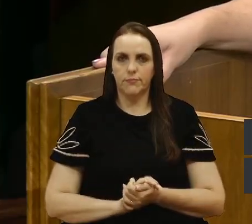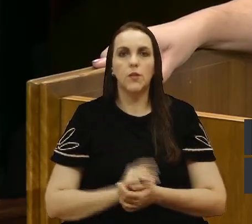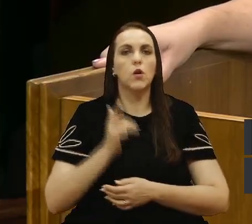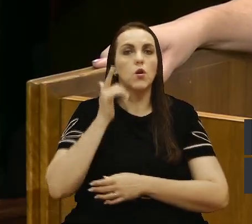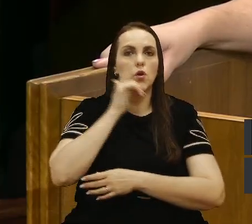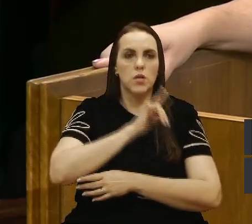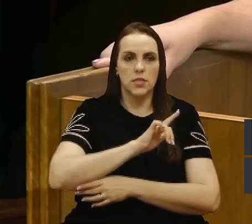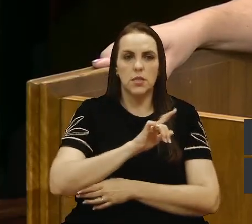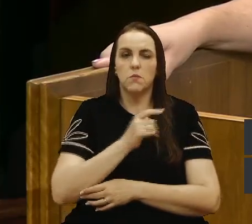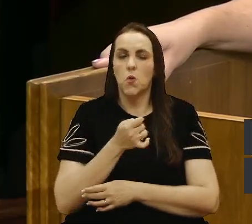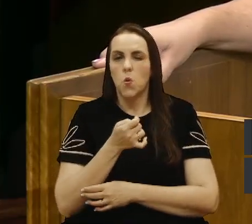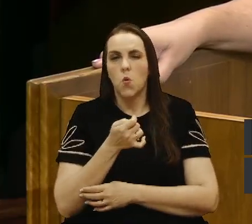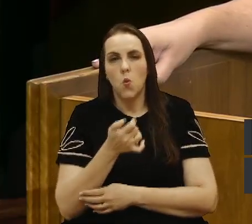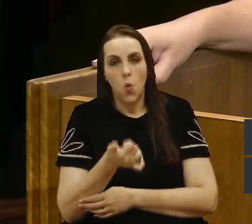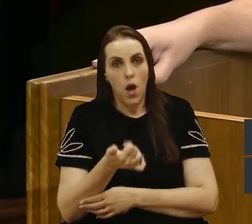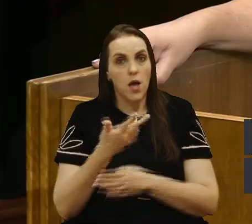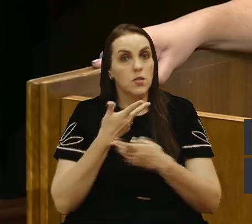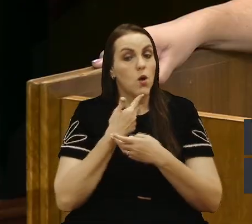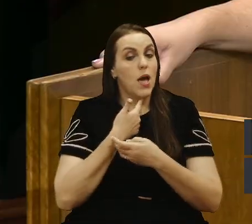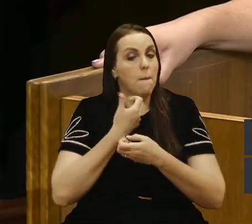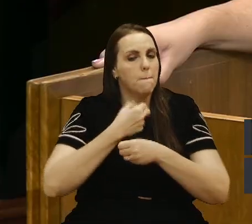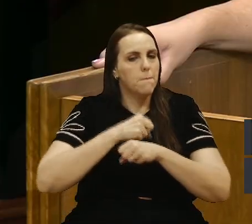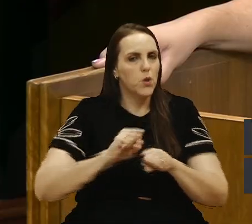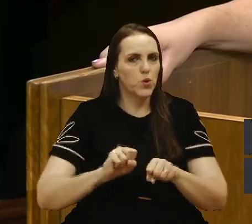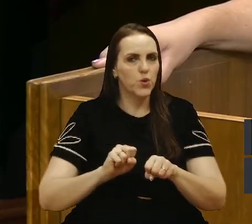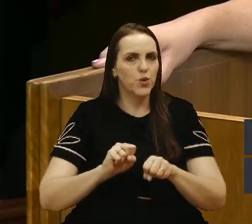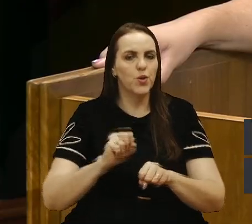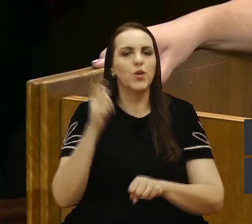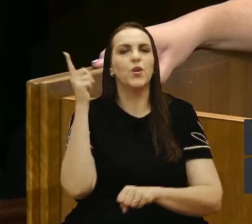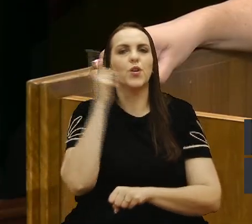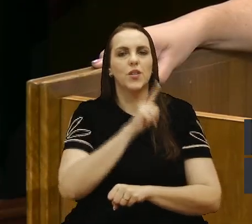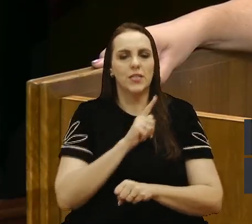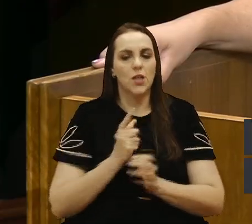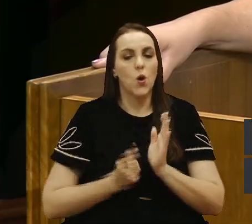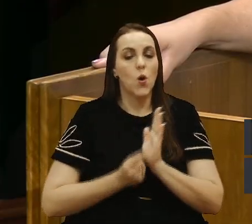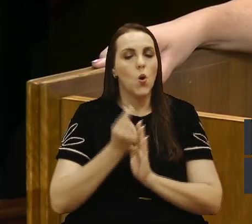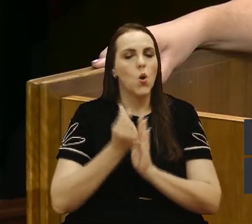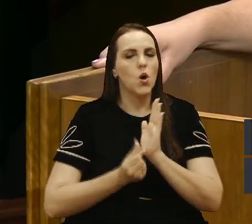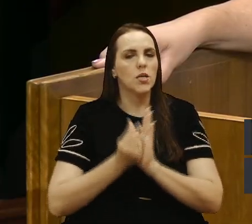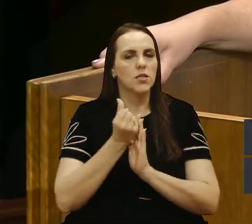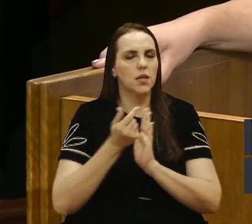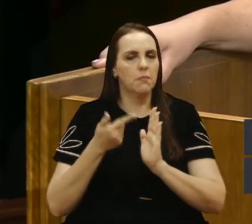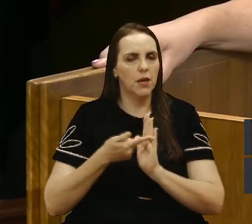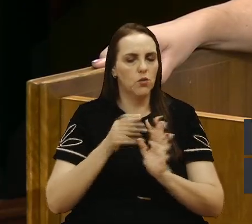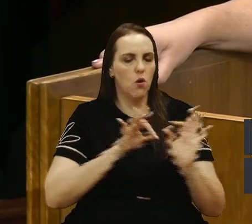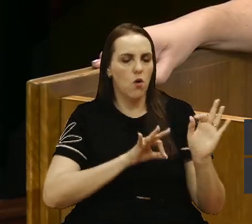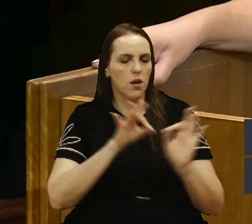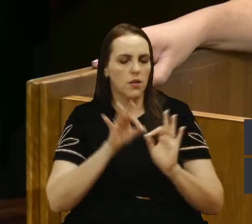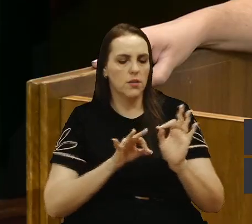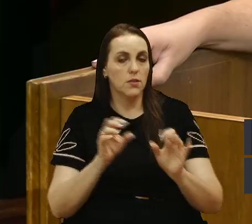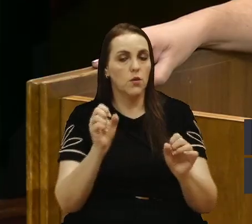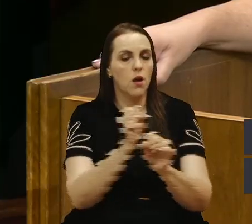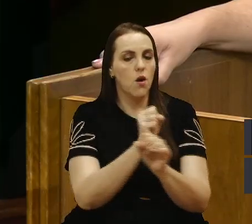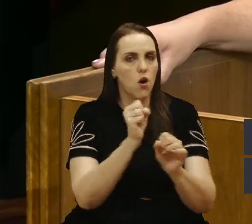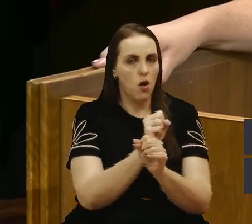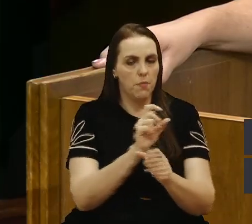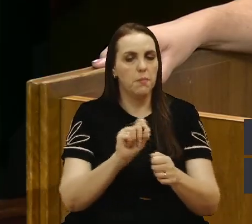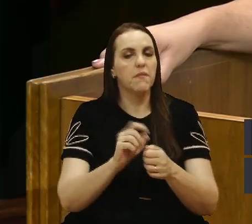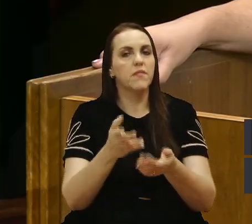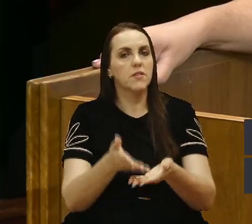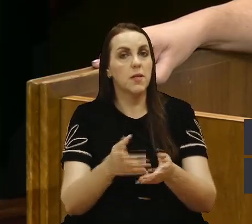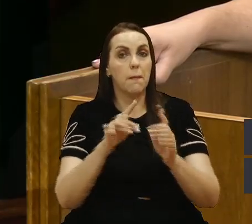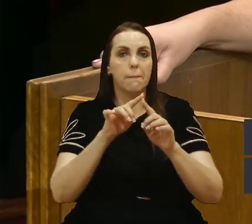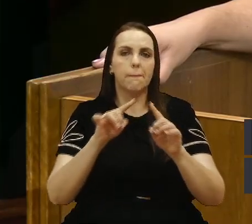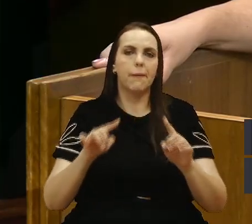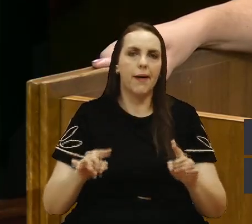conseguiu praticamente o impossível, que era construir um orçamento para que essa obra fosse realizada. Porém, a